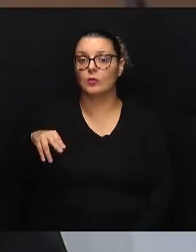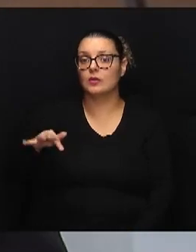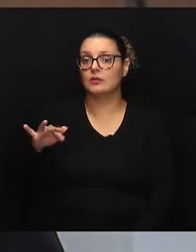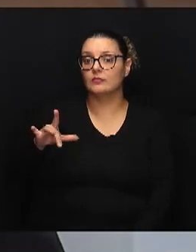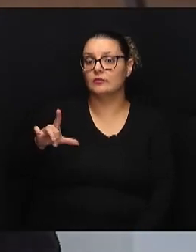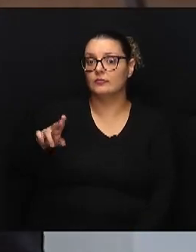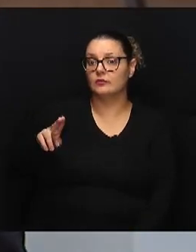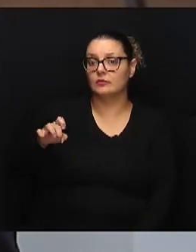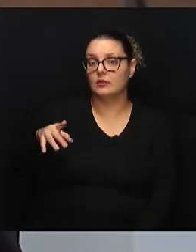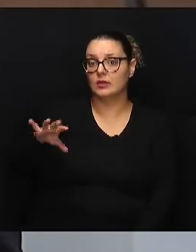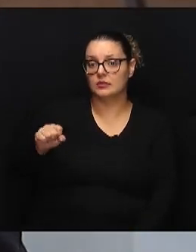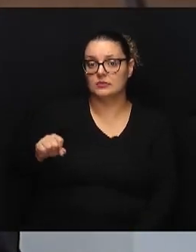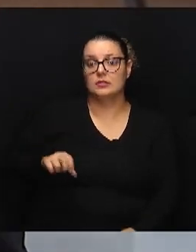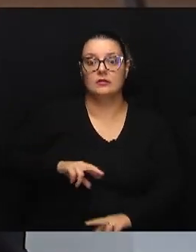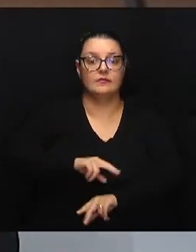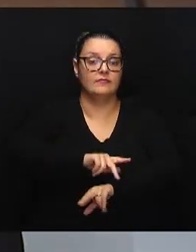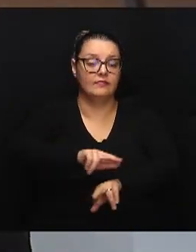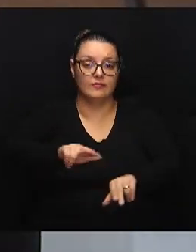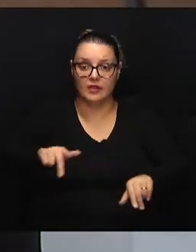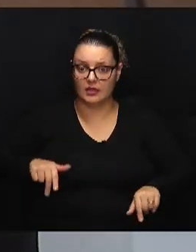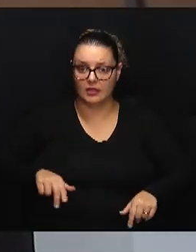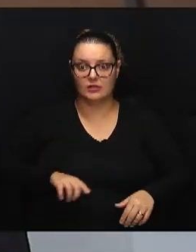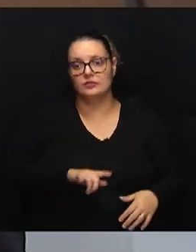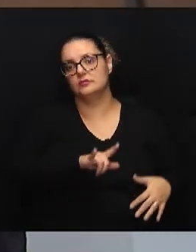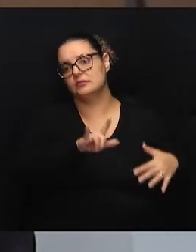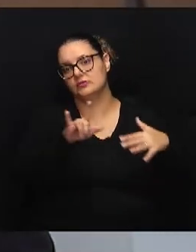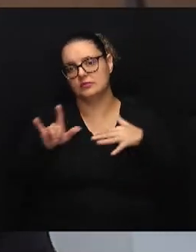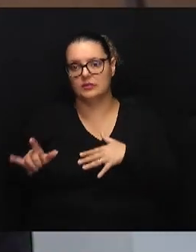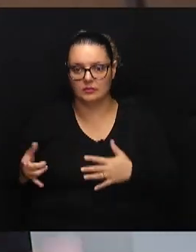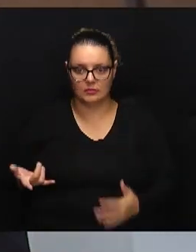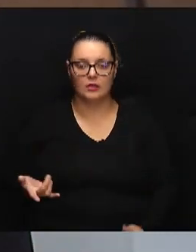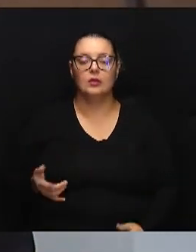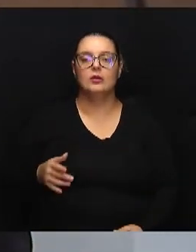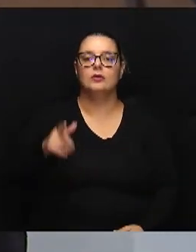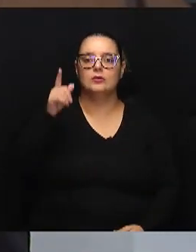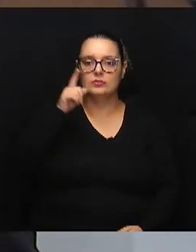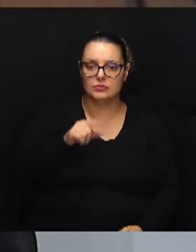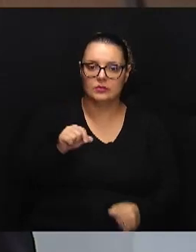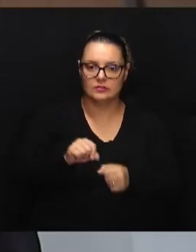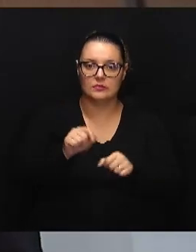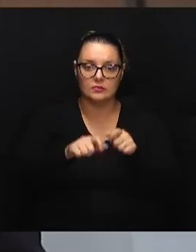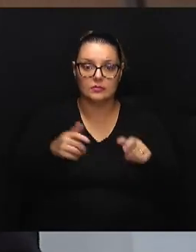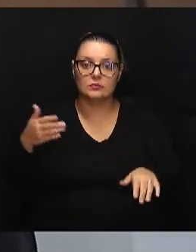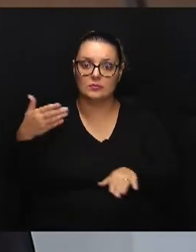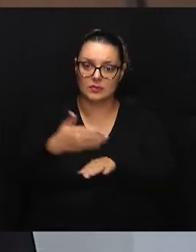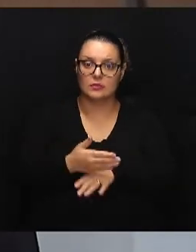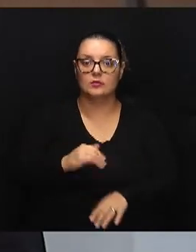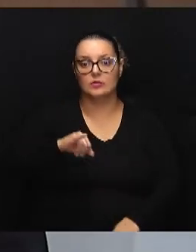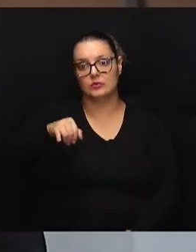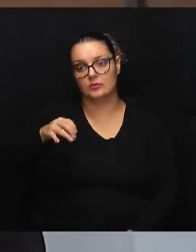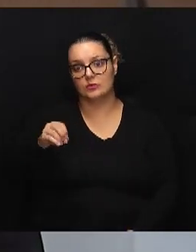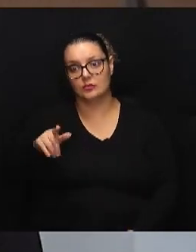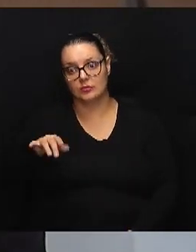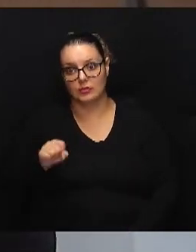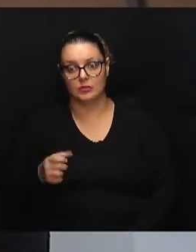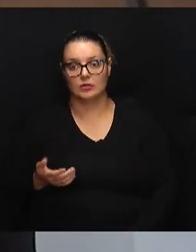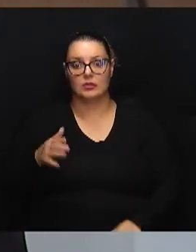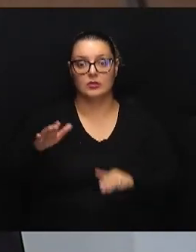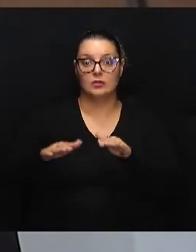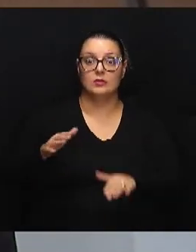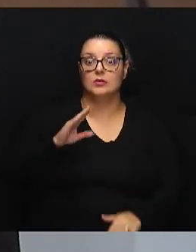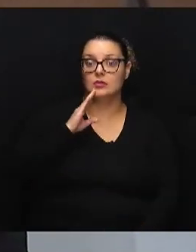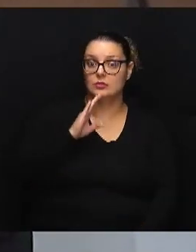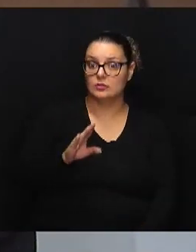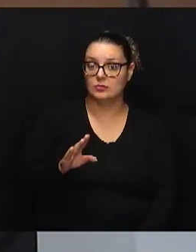milhões de seguidores, eles conseguem convencer as pessoas a participarem desses jogos, muitas vezes com